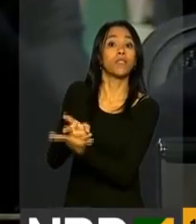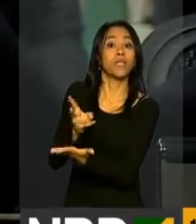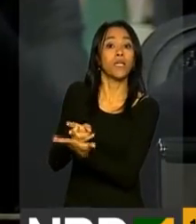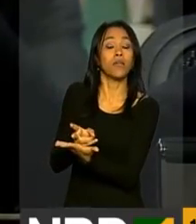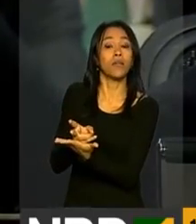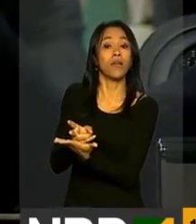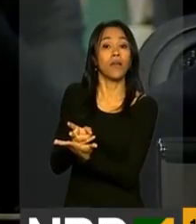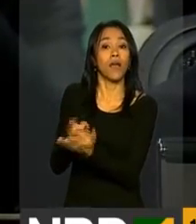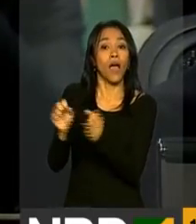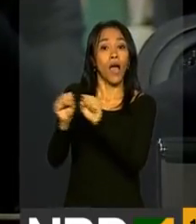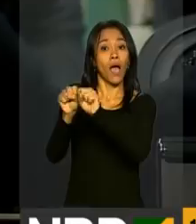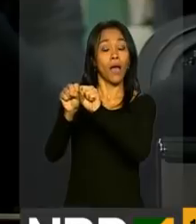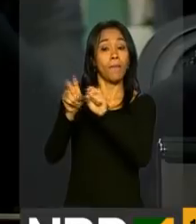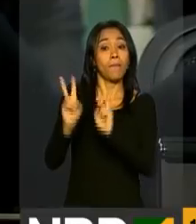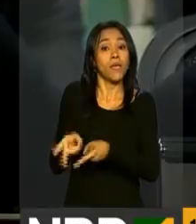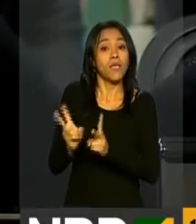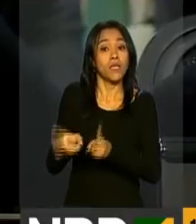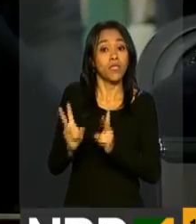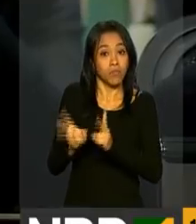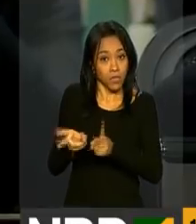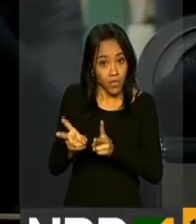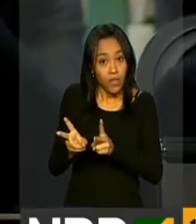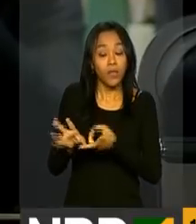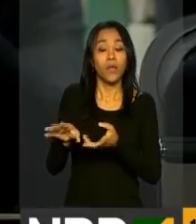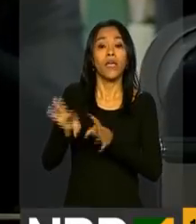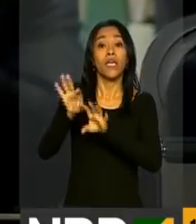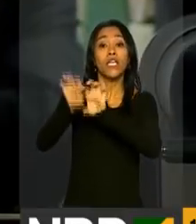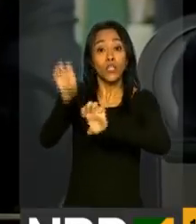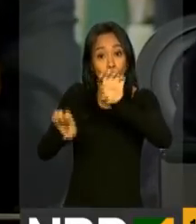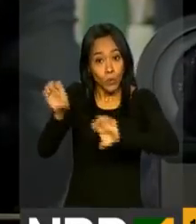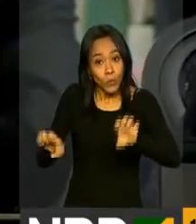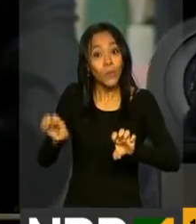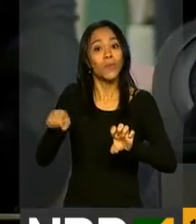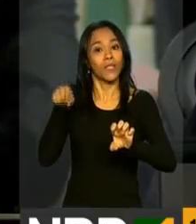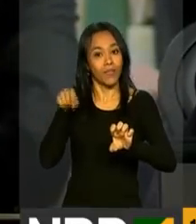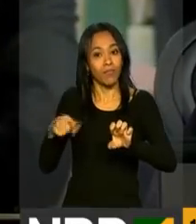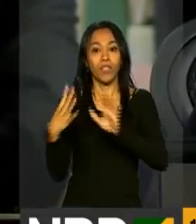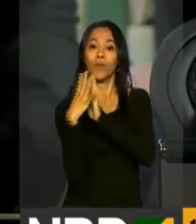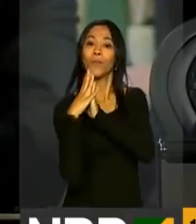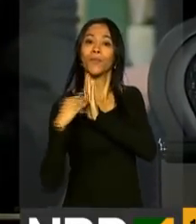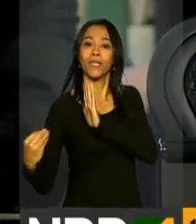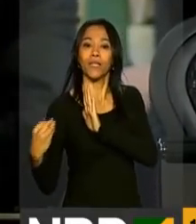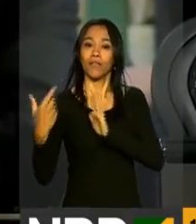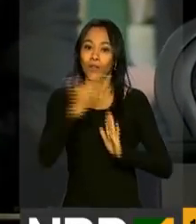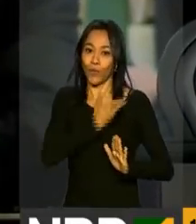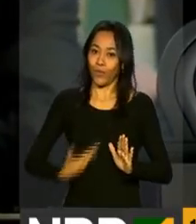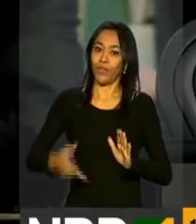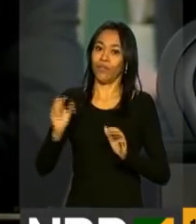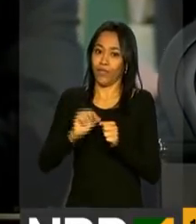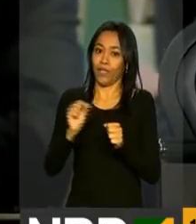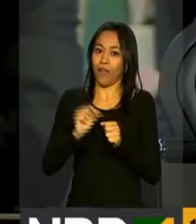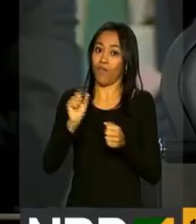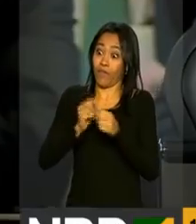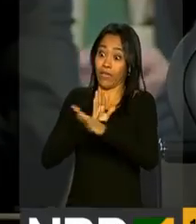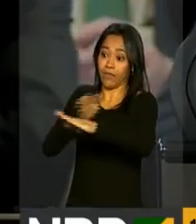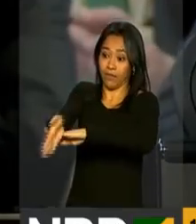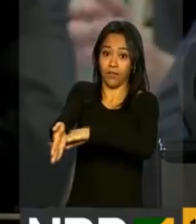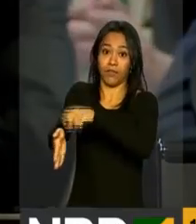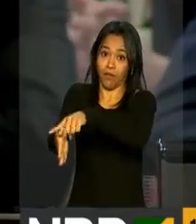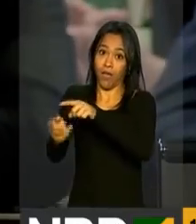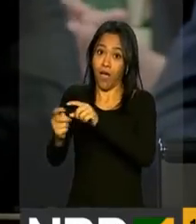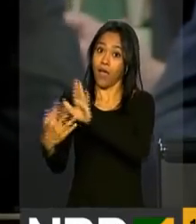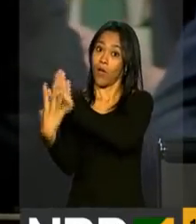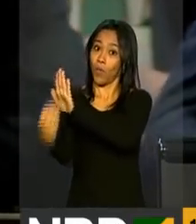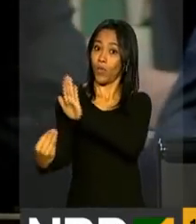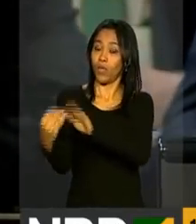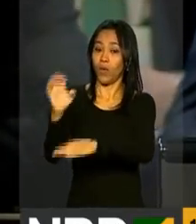que foi montada na interventor ia e tudo aquilo que o interventor estabeleceu como nós vamos trabalhar em conjunto